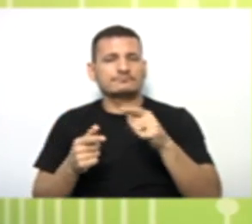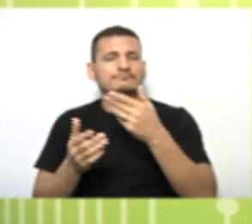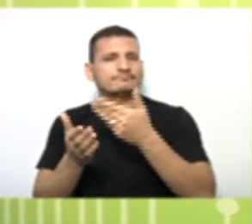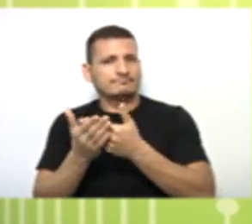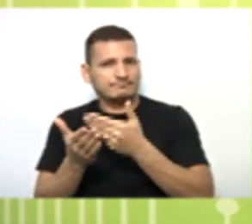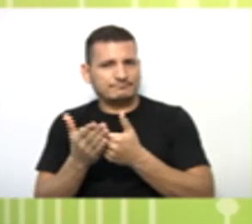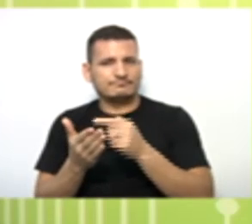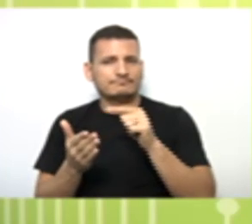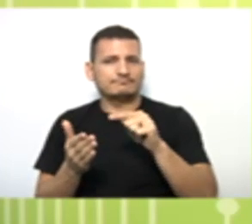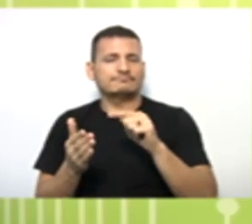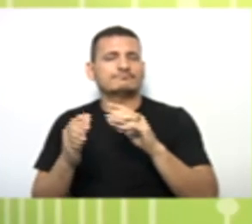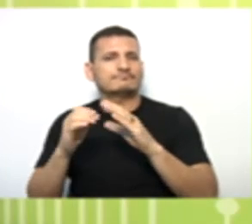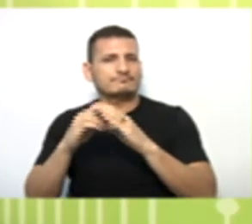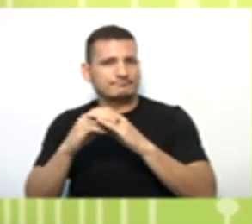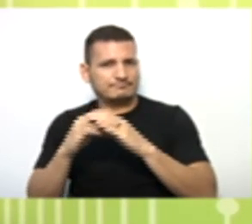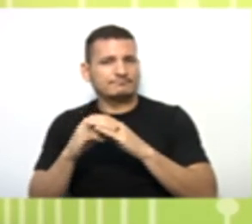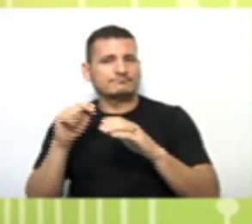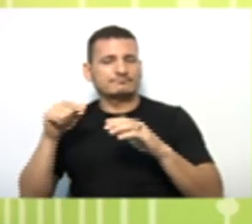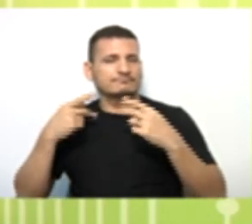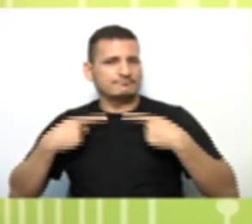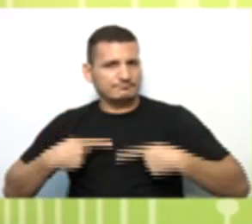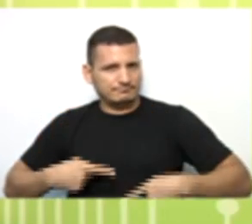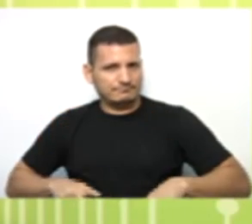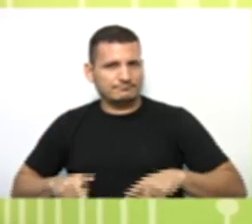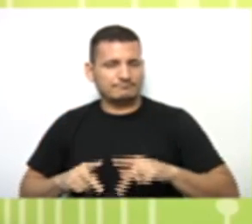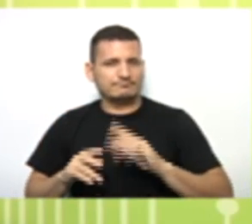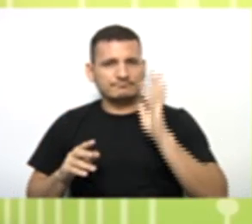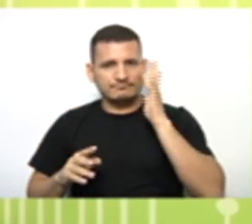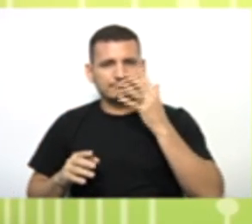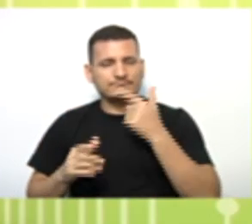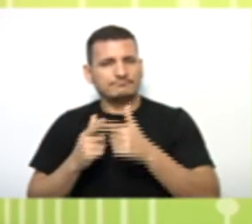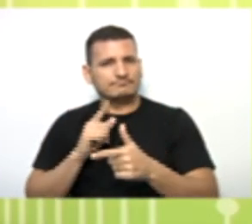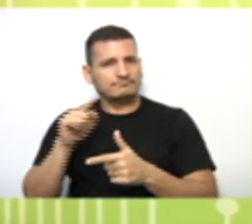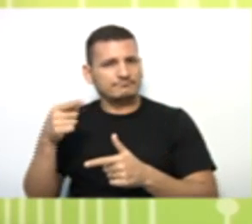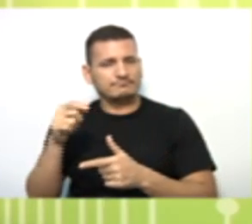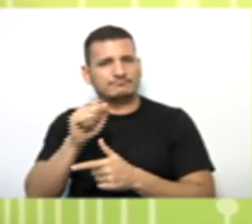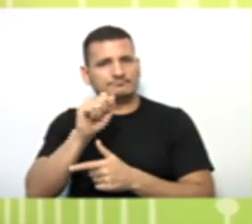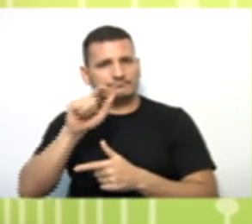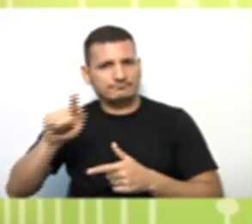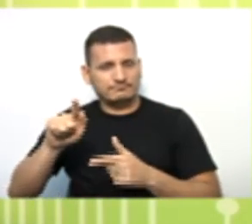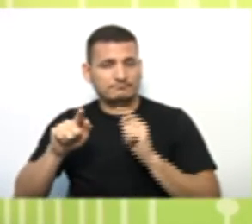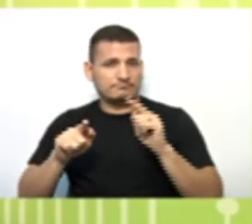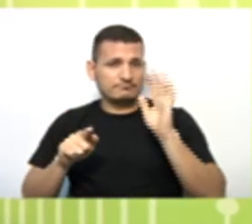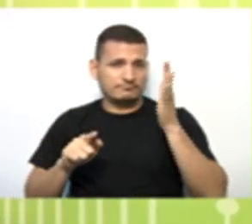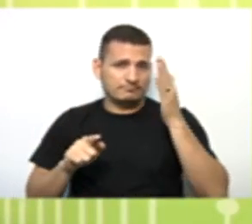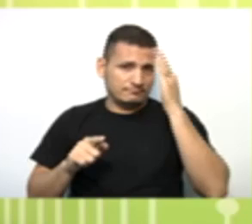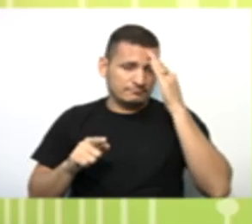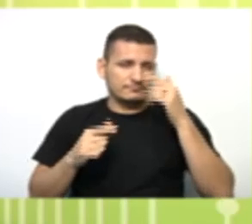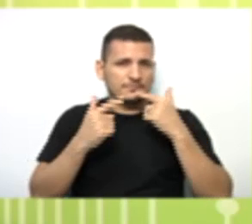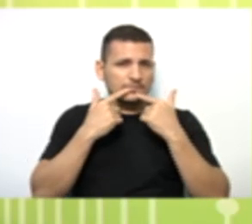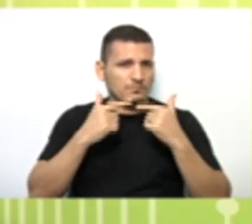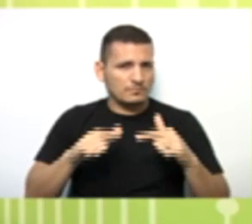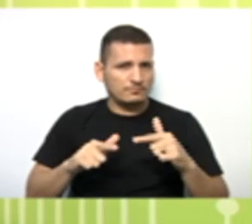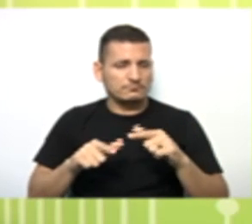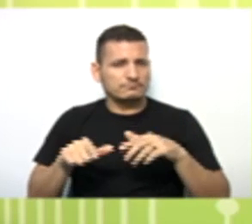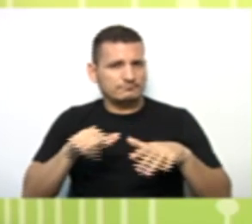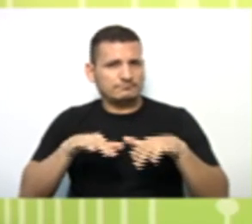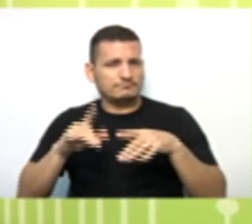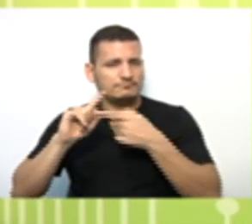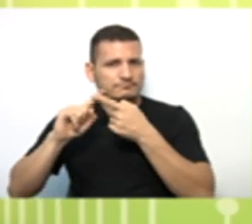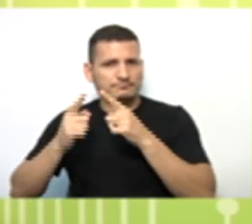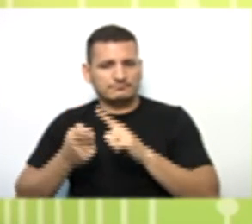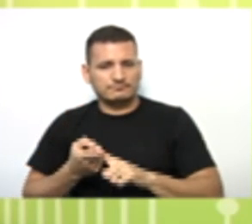sobre aquela tal coisa para poder resolver aquele problema depois com o algoritmo. Tá? Então, se você já domina a linguagem, você já domina lógica de